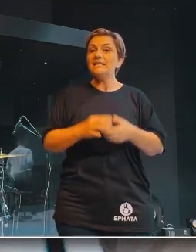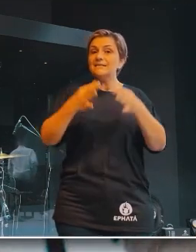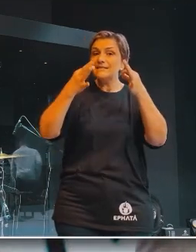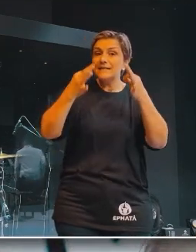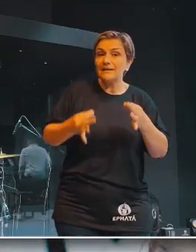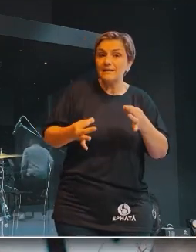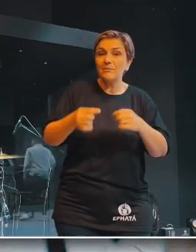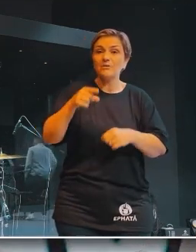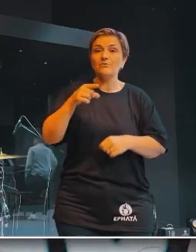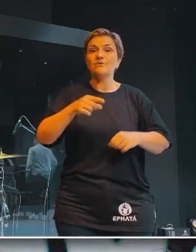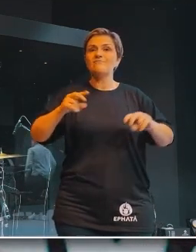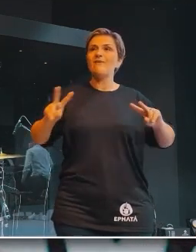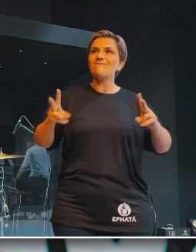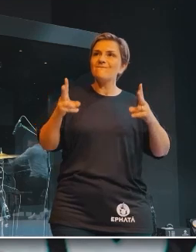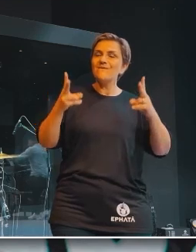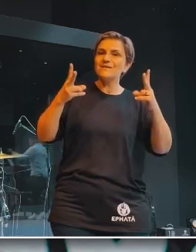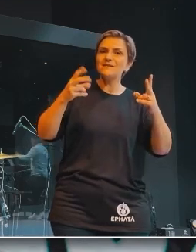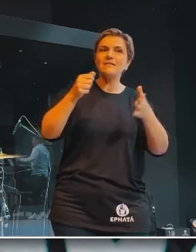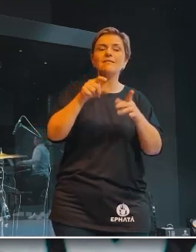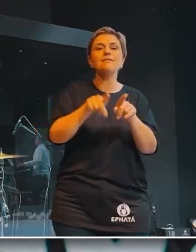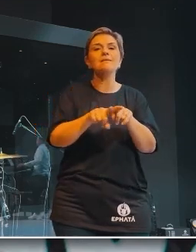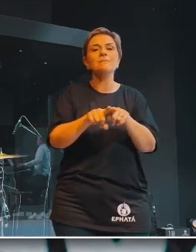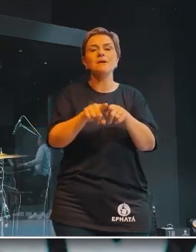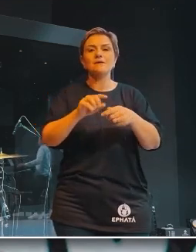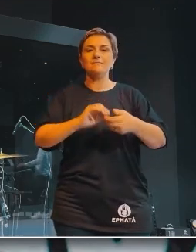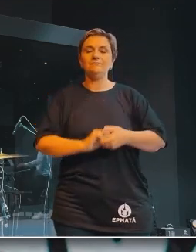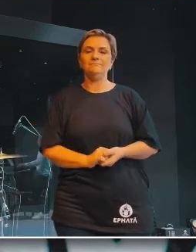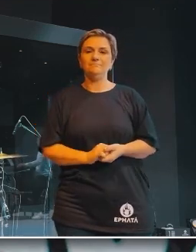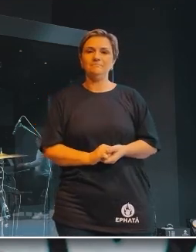Certamente você vai vencer também.